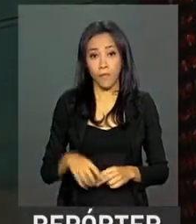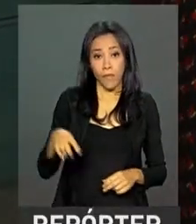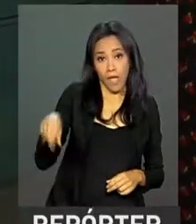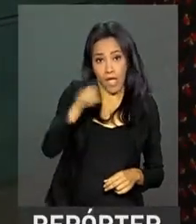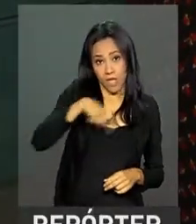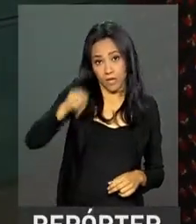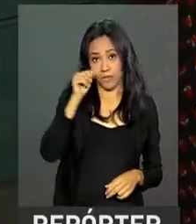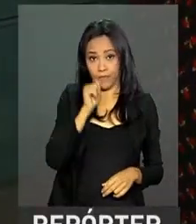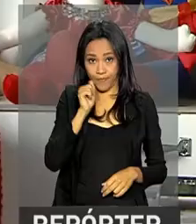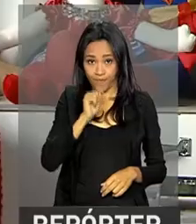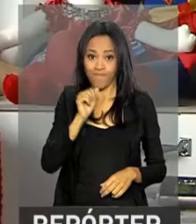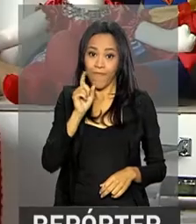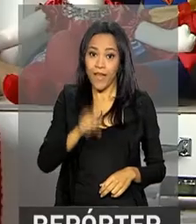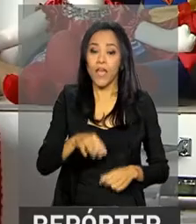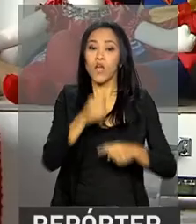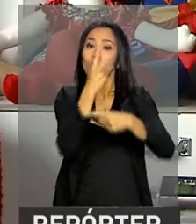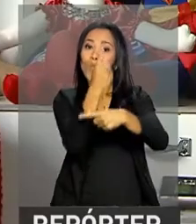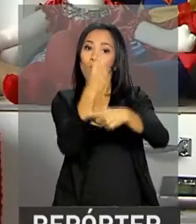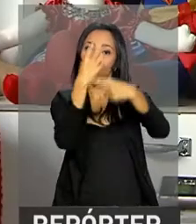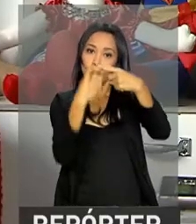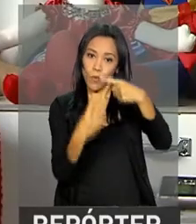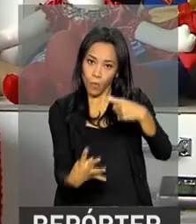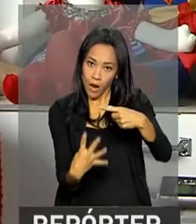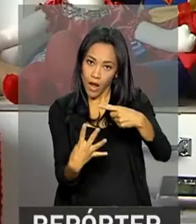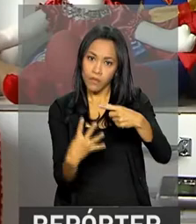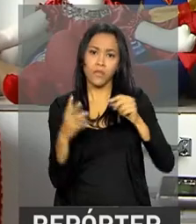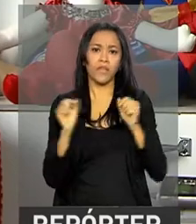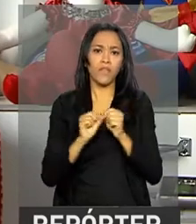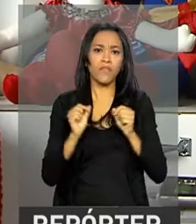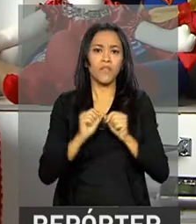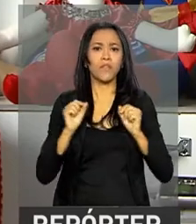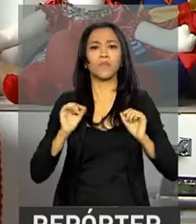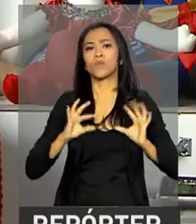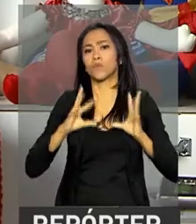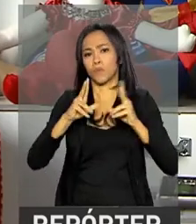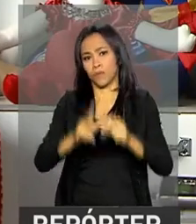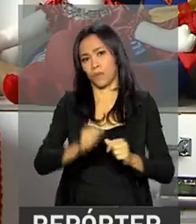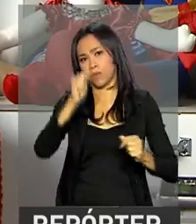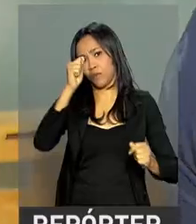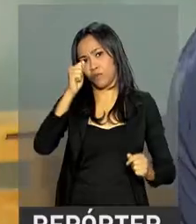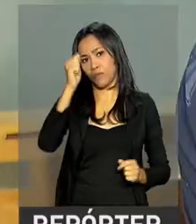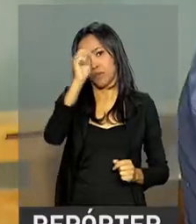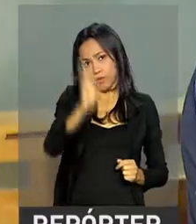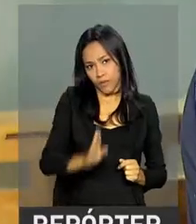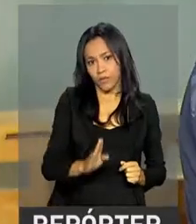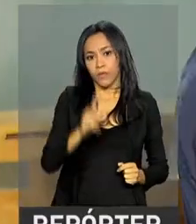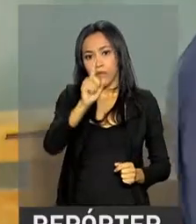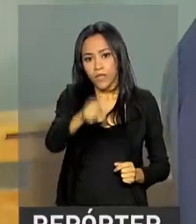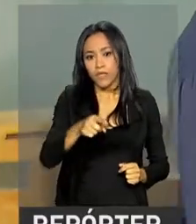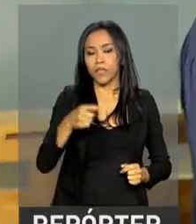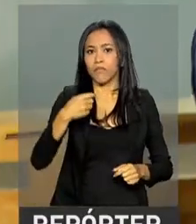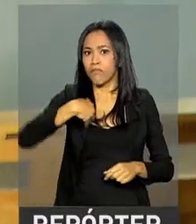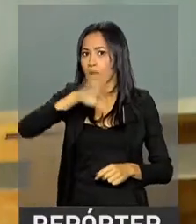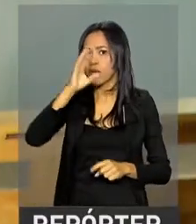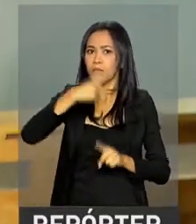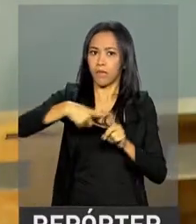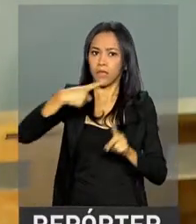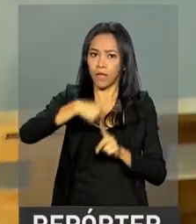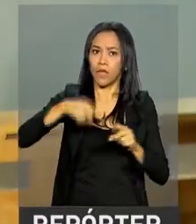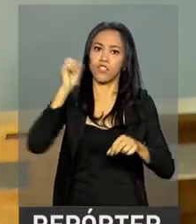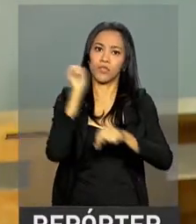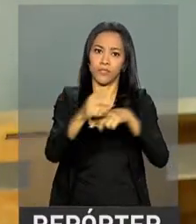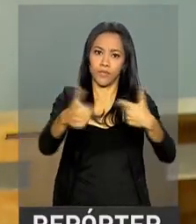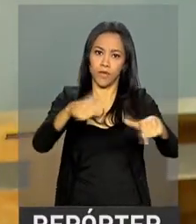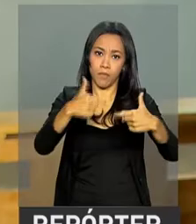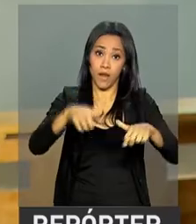respondem por cerca de um quarto de tudo que é produzido no país e geram mais da metade dos empregos no brasil só neste ano